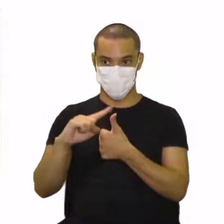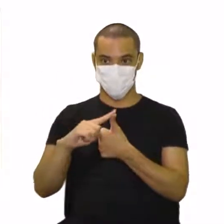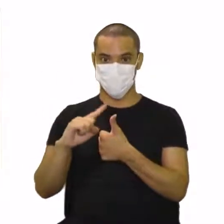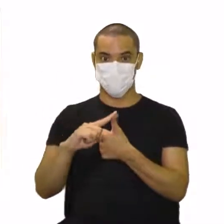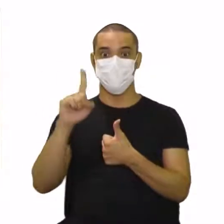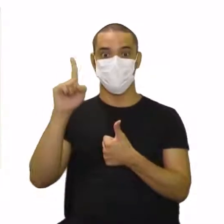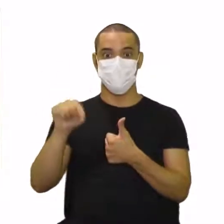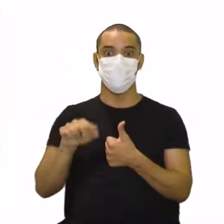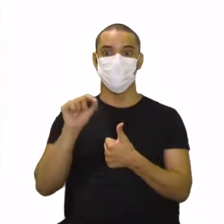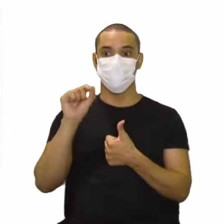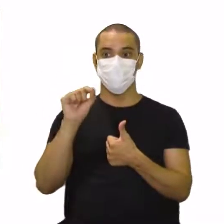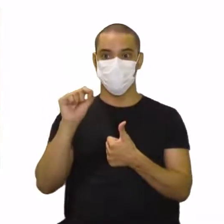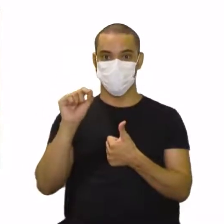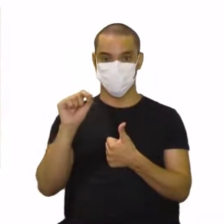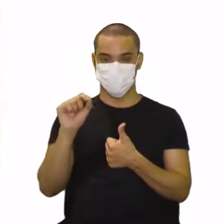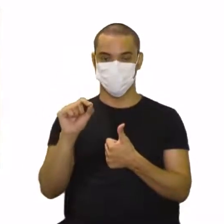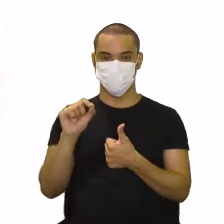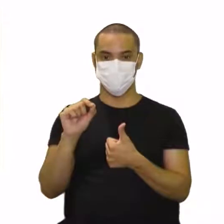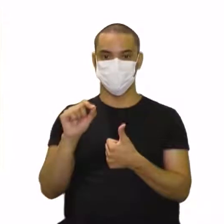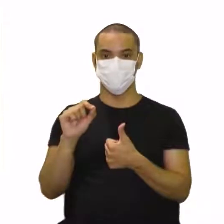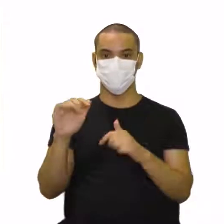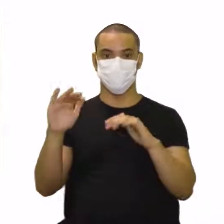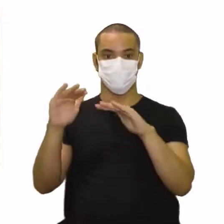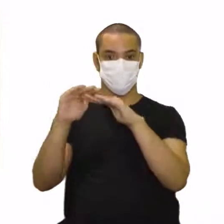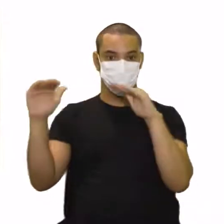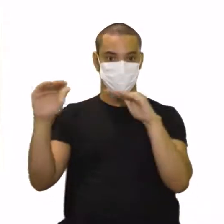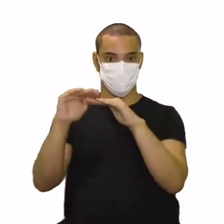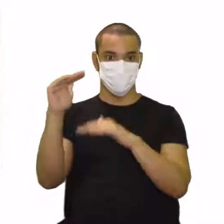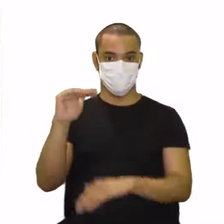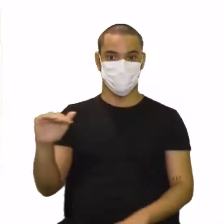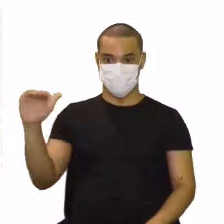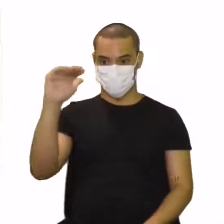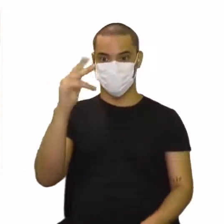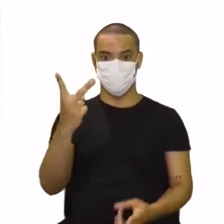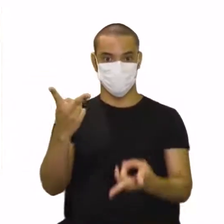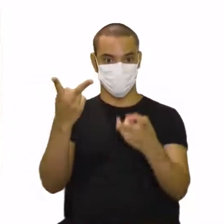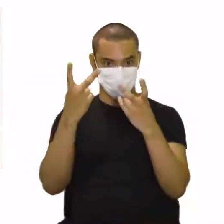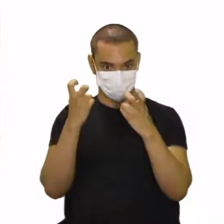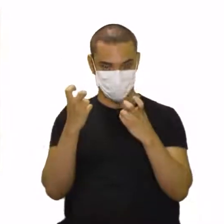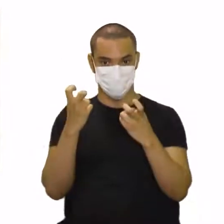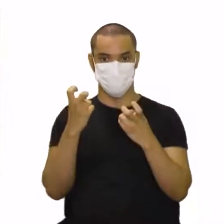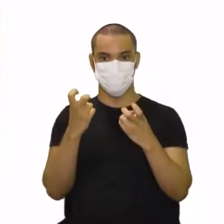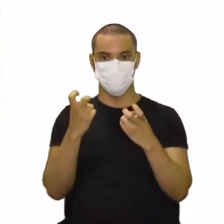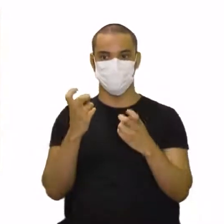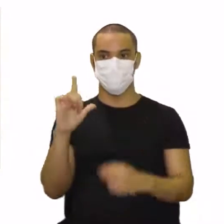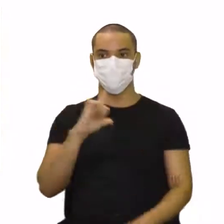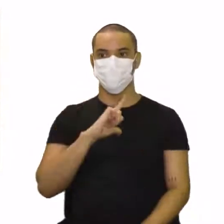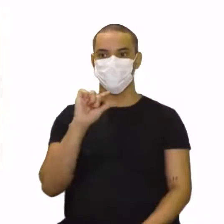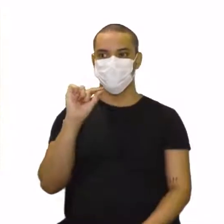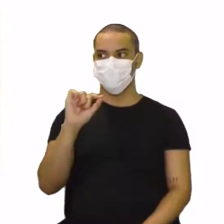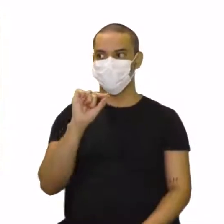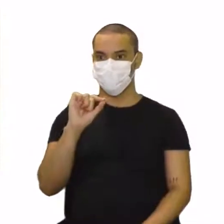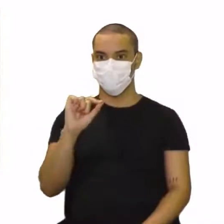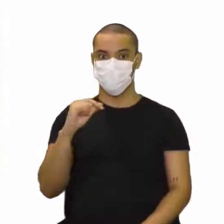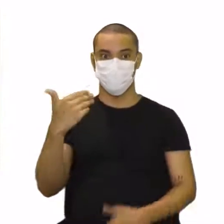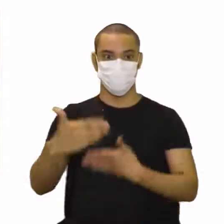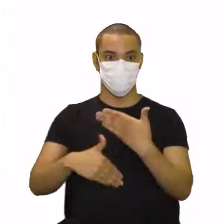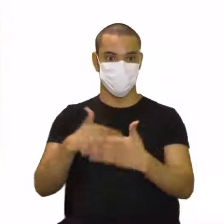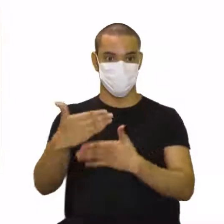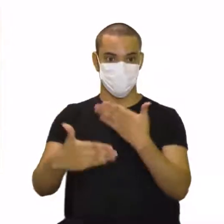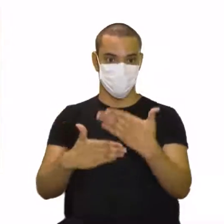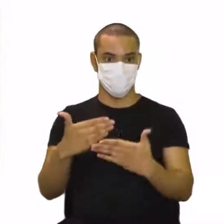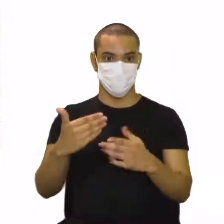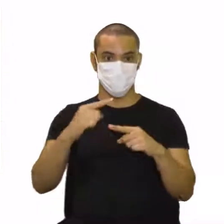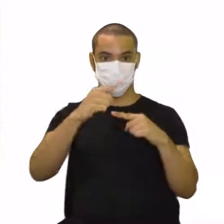é a de cima. Você percebe aqui, ó, passou nessa parte, olha